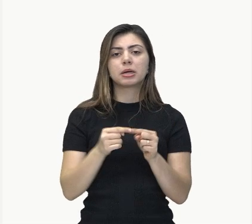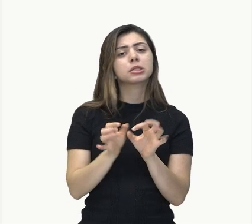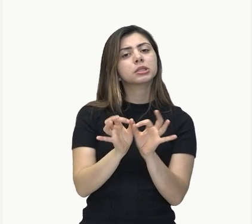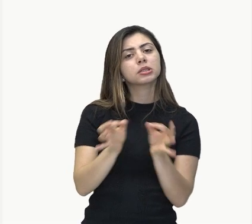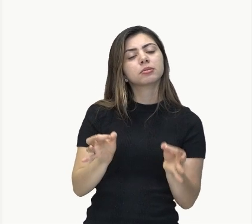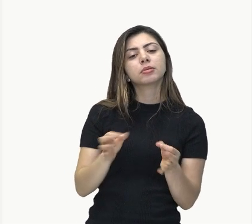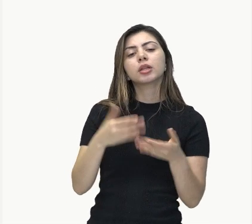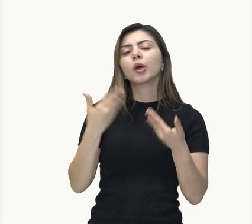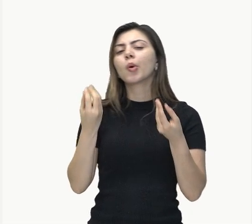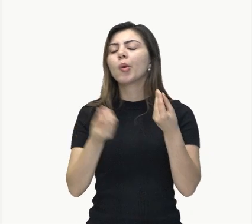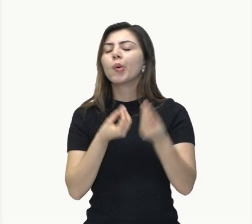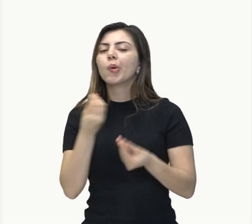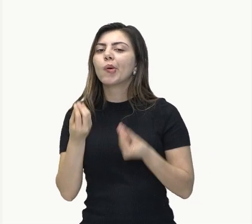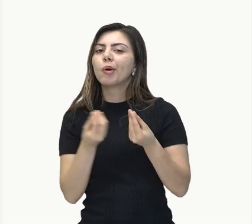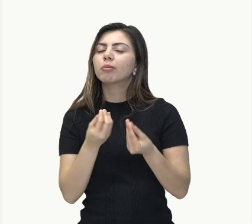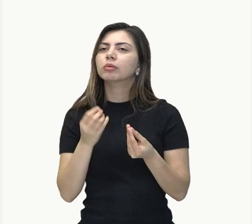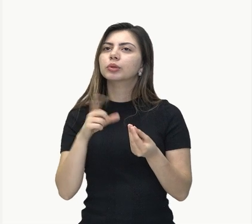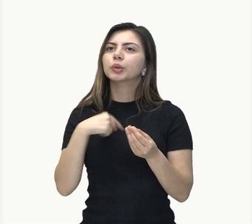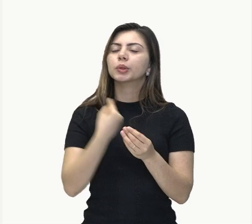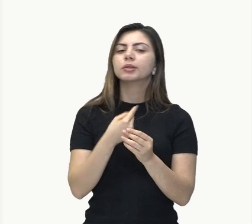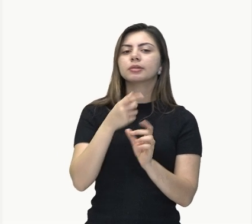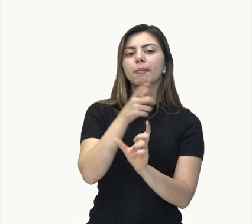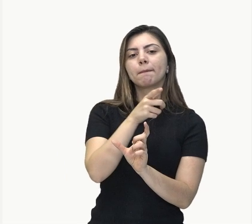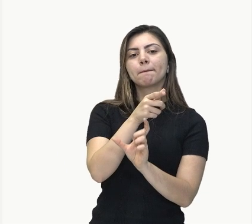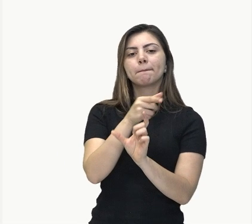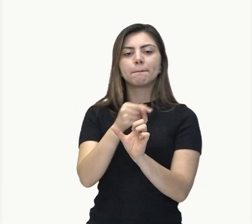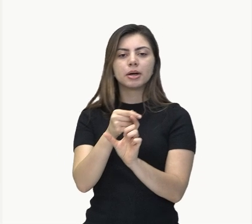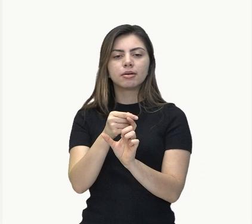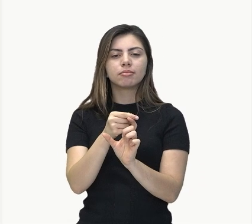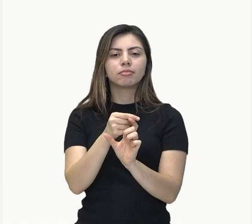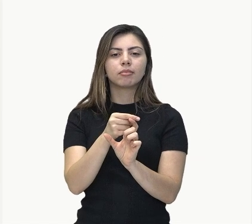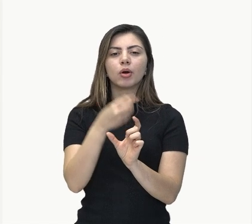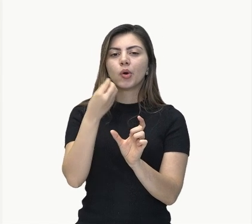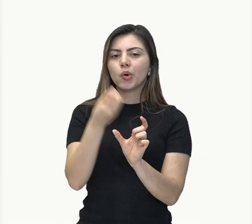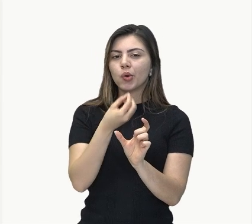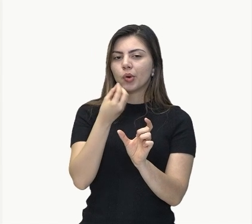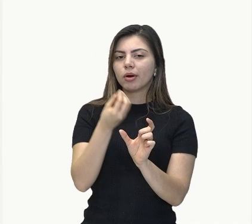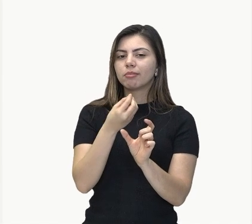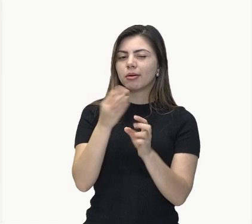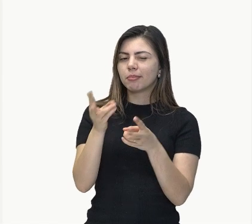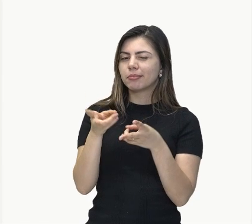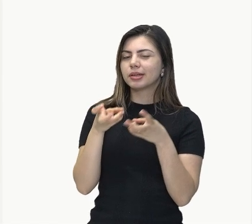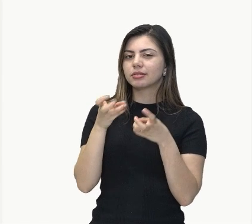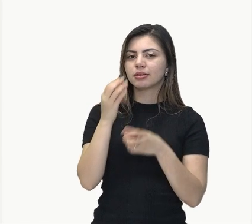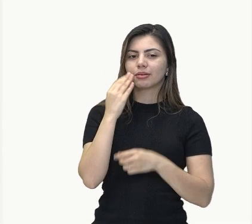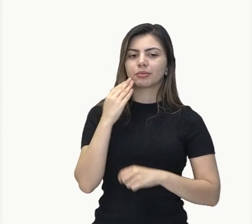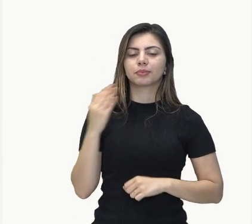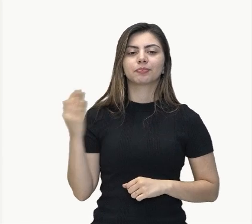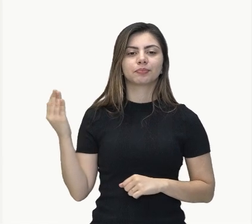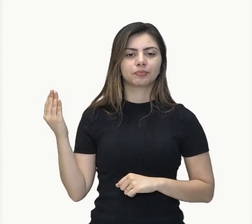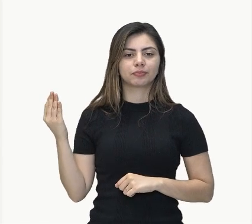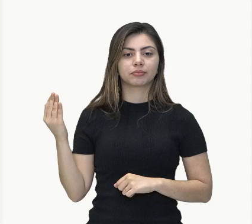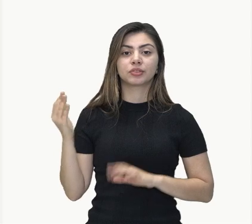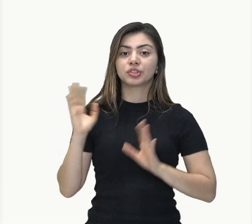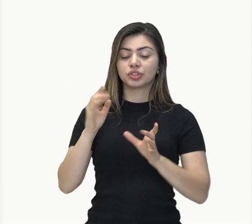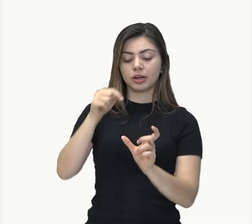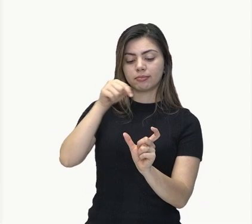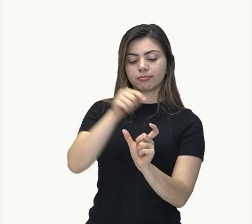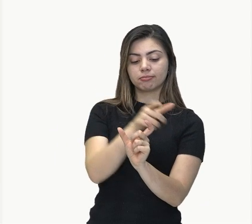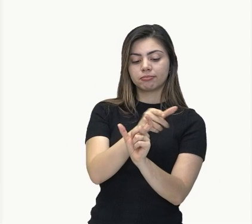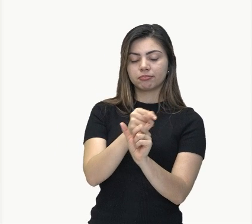é o prefixo quando eu só tenho ligações simples? Observem aqui comigo, olha, eu tô aqui no infixo já,